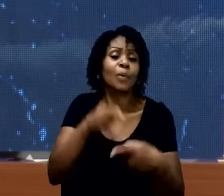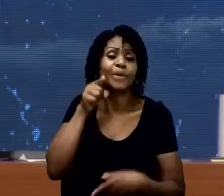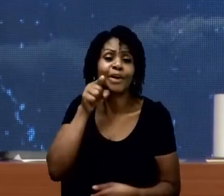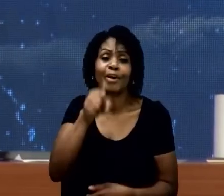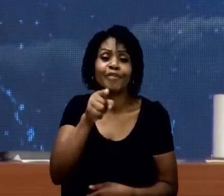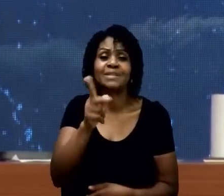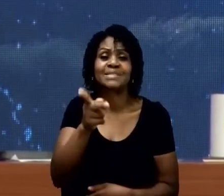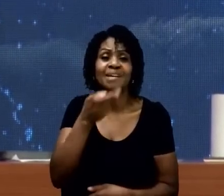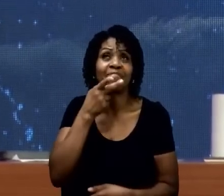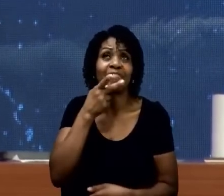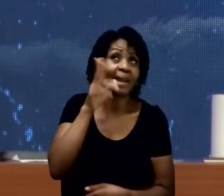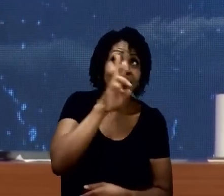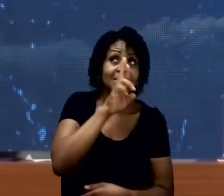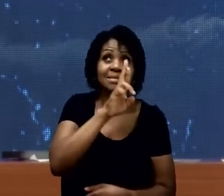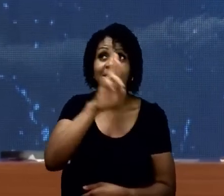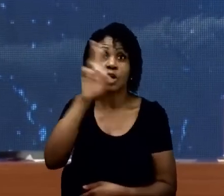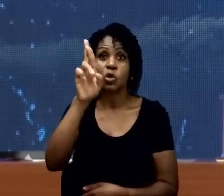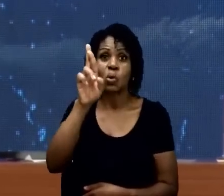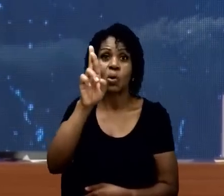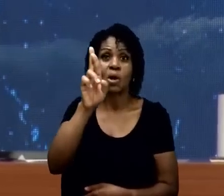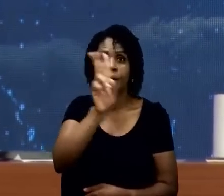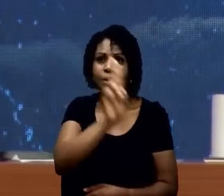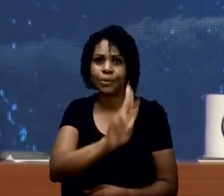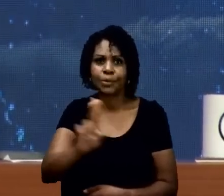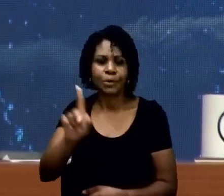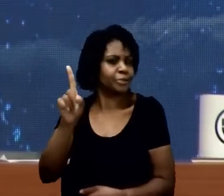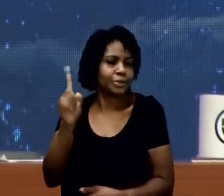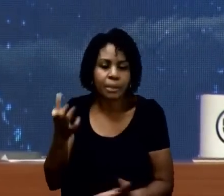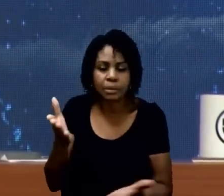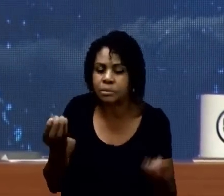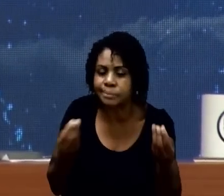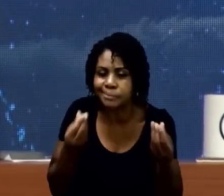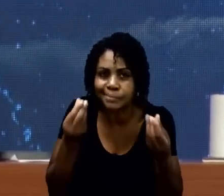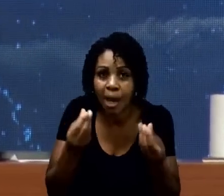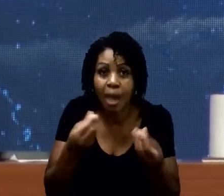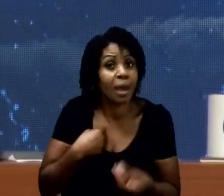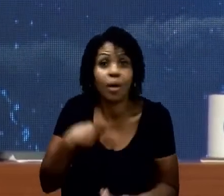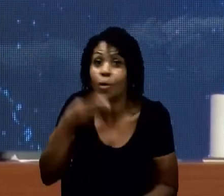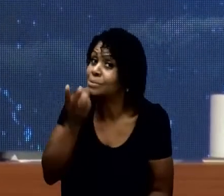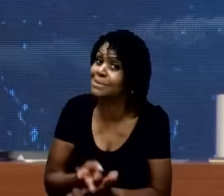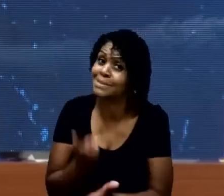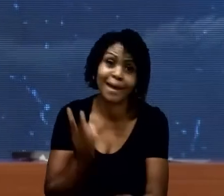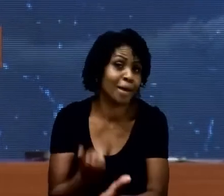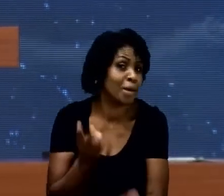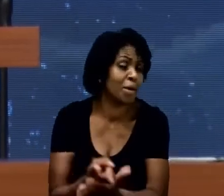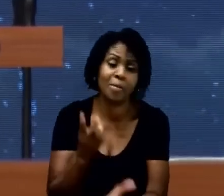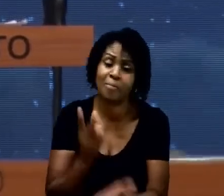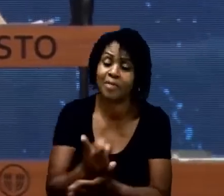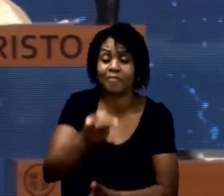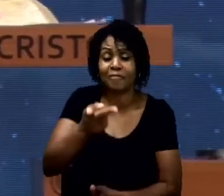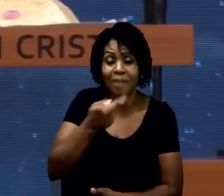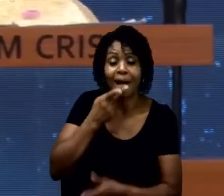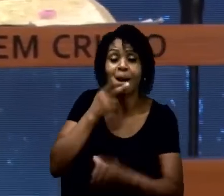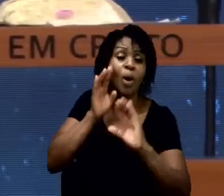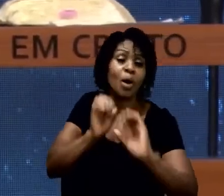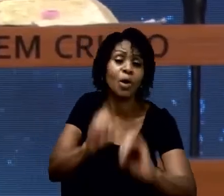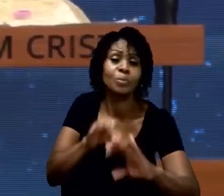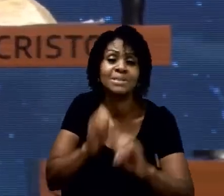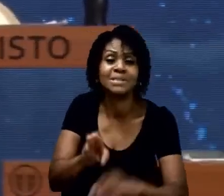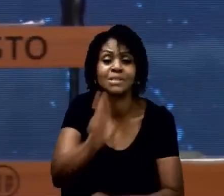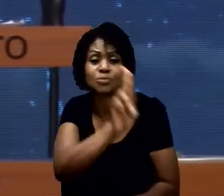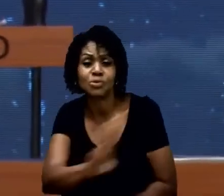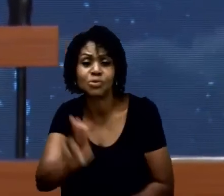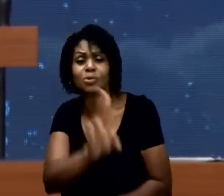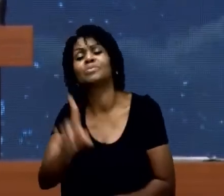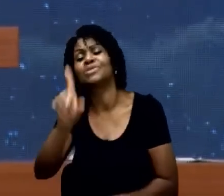fala senhor e não fala o nome dele? Gente. Se tem uma pessoa que mais fala o nome de Deus sou eu. Eu ensino os nomes de Deus.